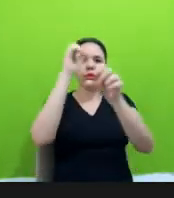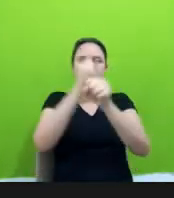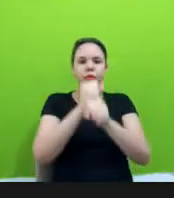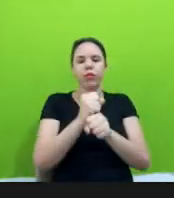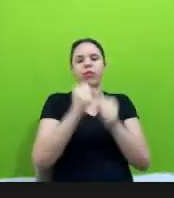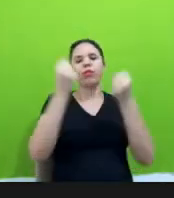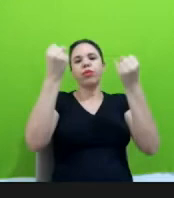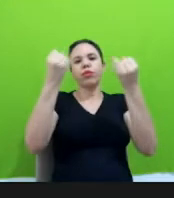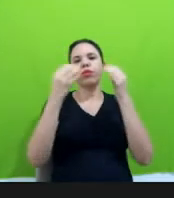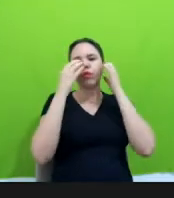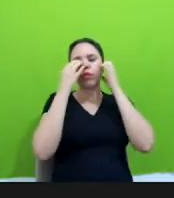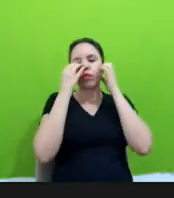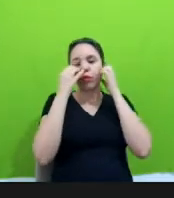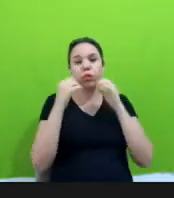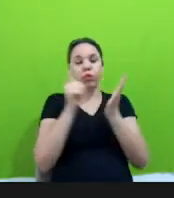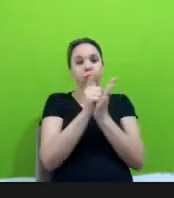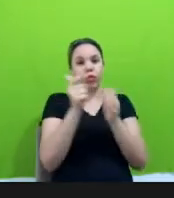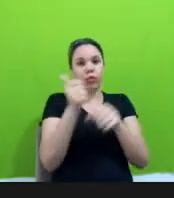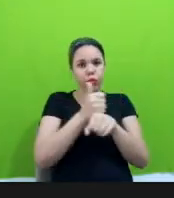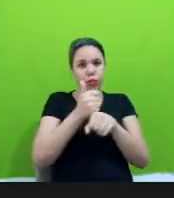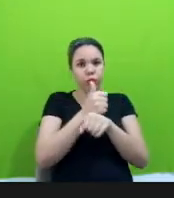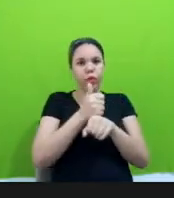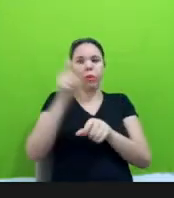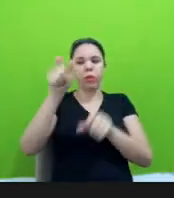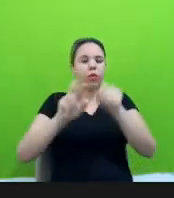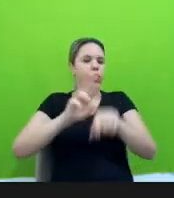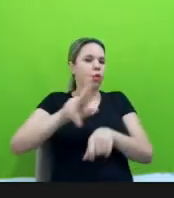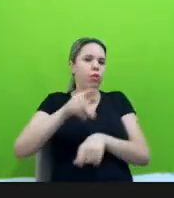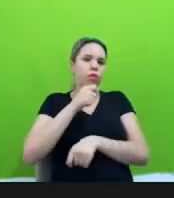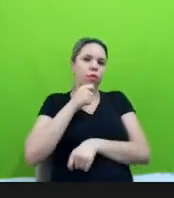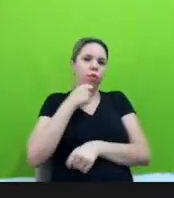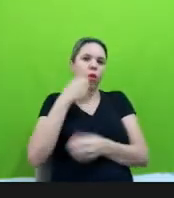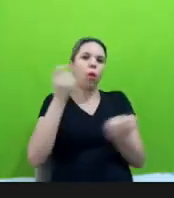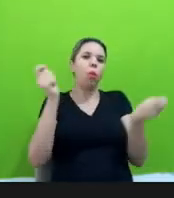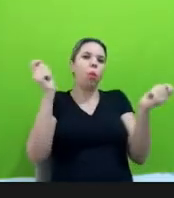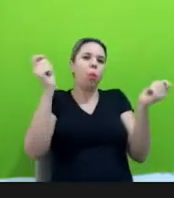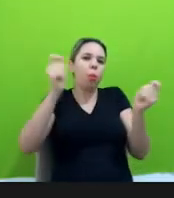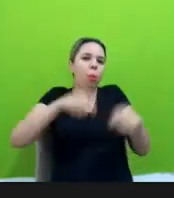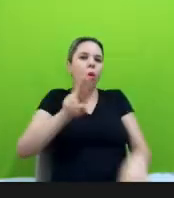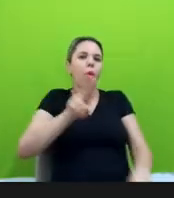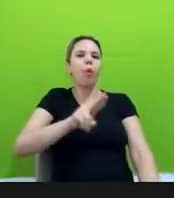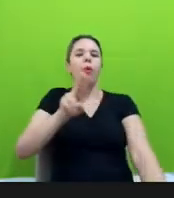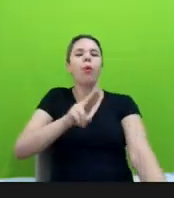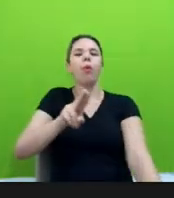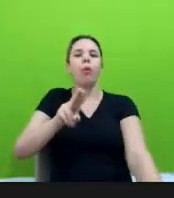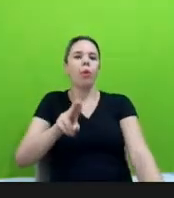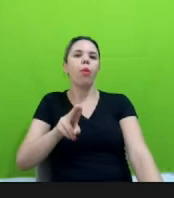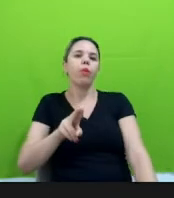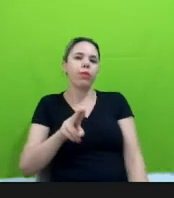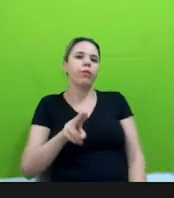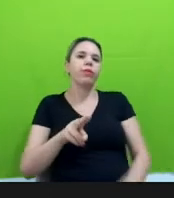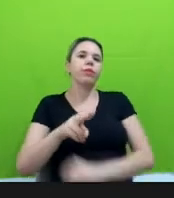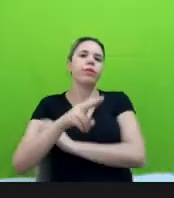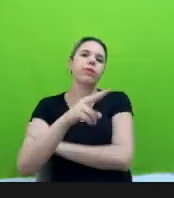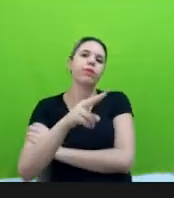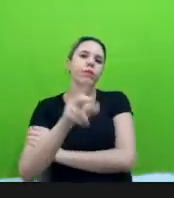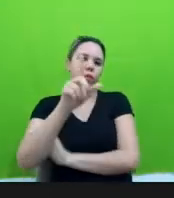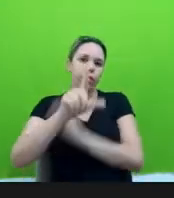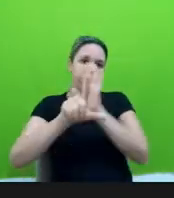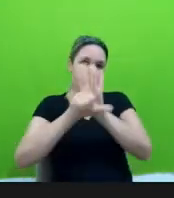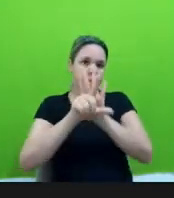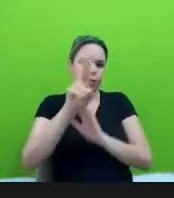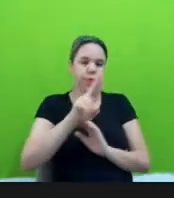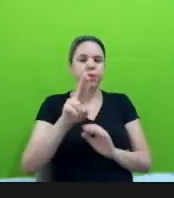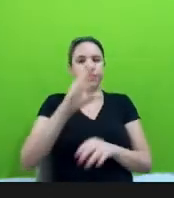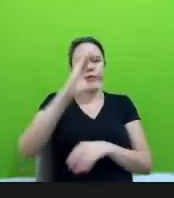explicar para jornalistas e não jornalistas como é possível usar esses recursos dessa lei, que é uma lei de